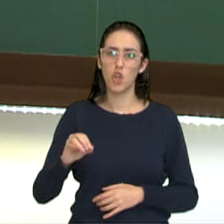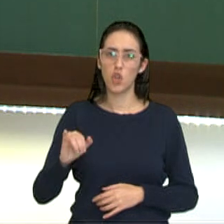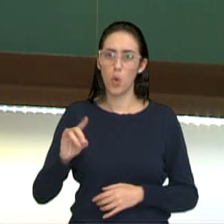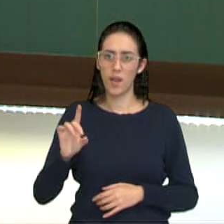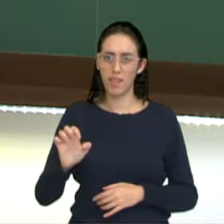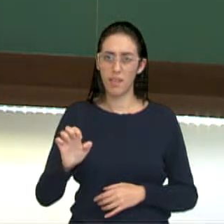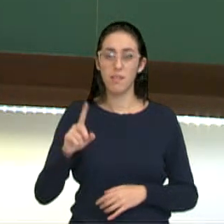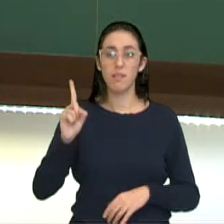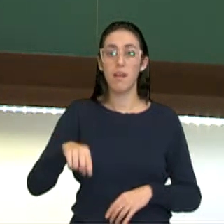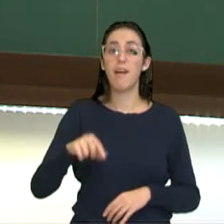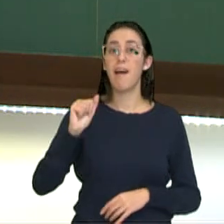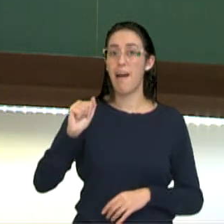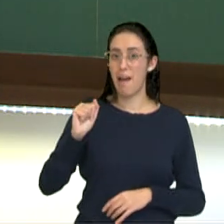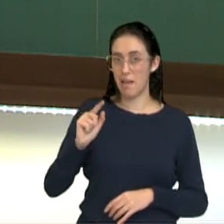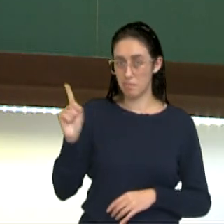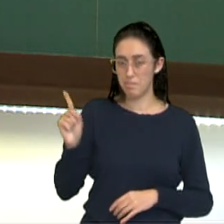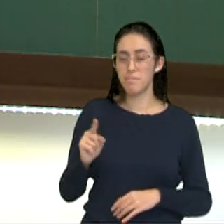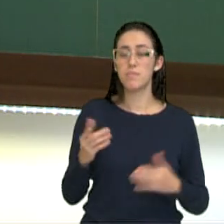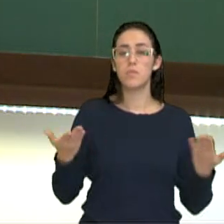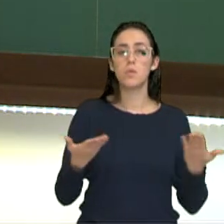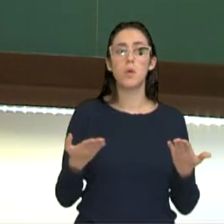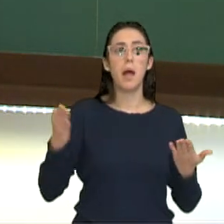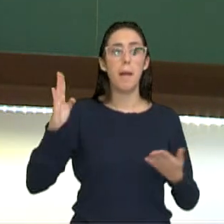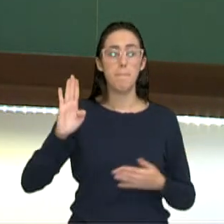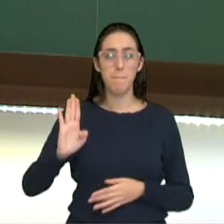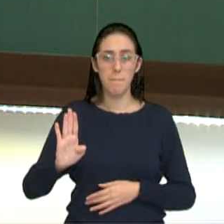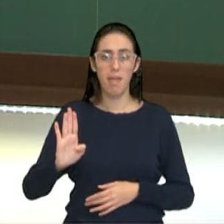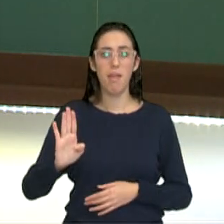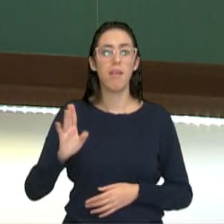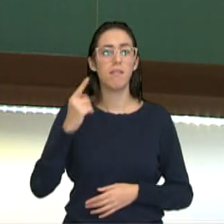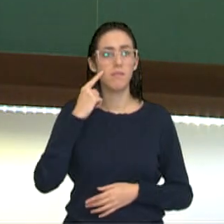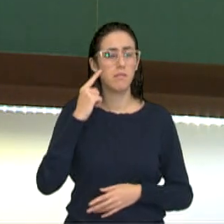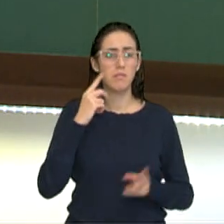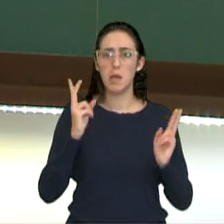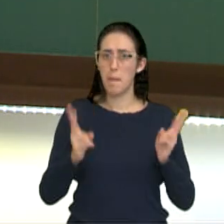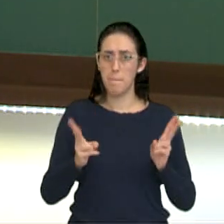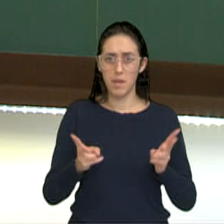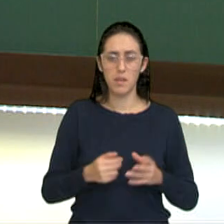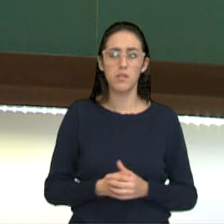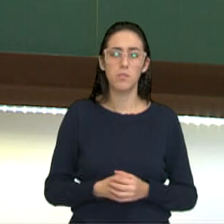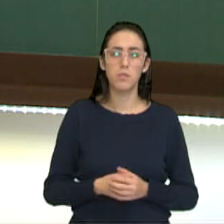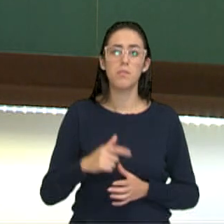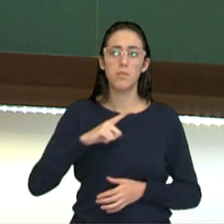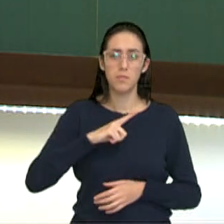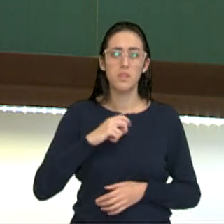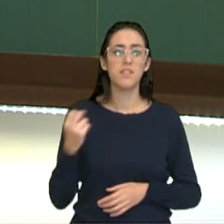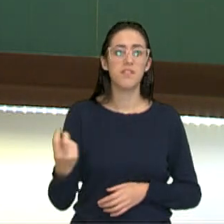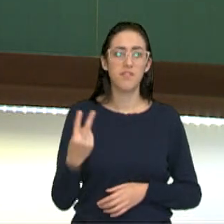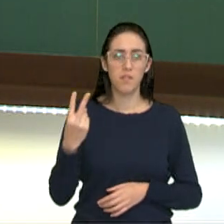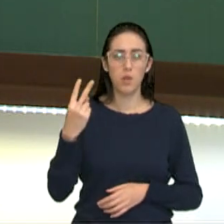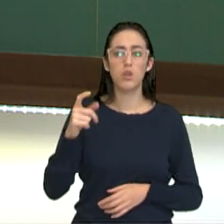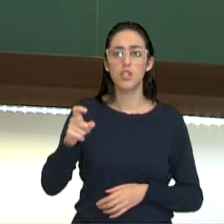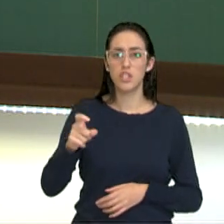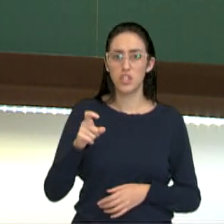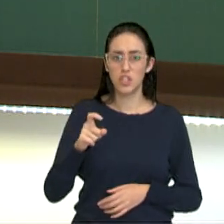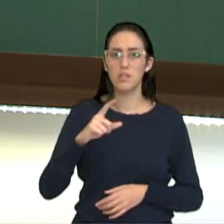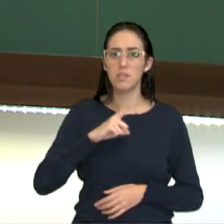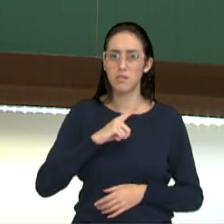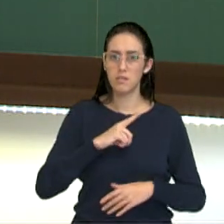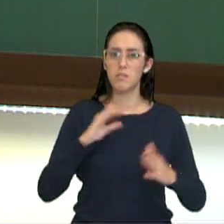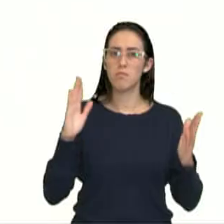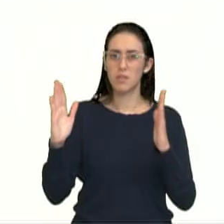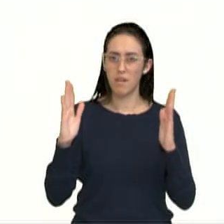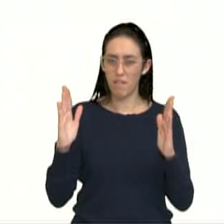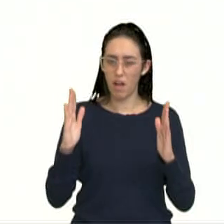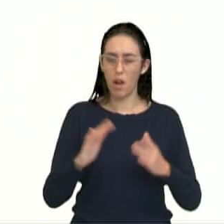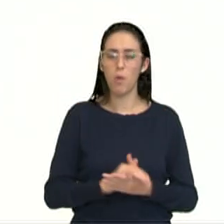a letra A. Para a letra B, da mesma forma, né, gente? Então, nós já tínhamos os valores de x, que é aqueles